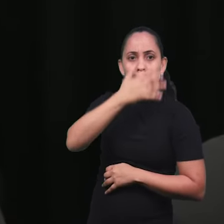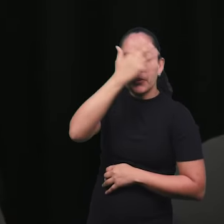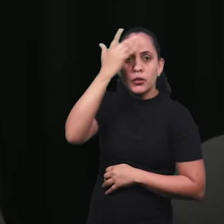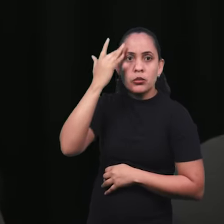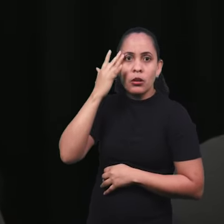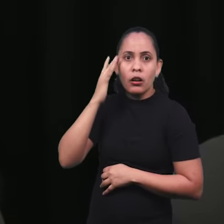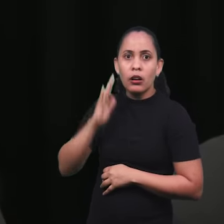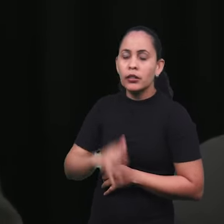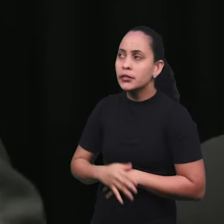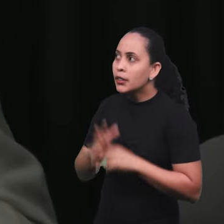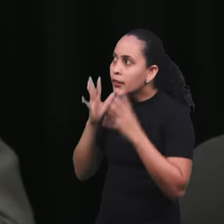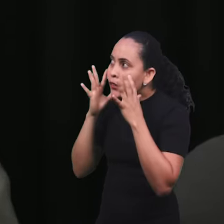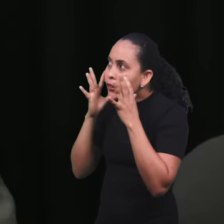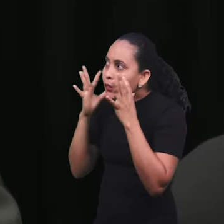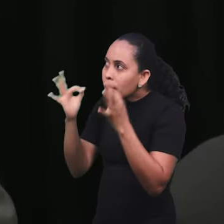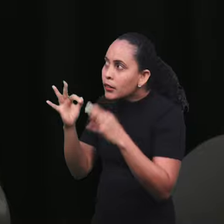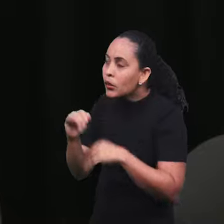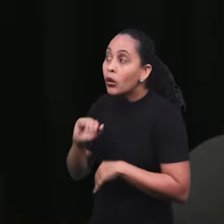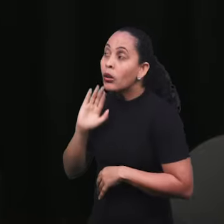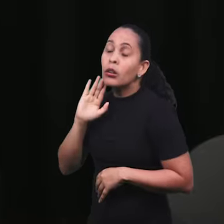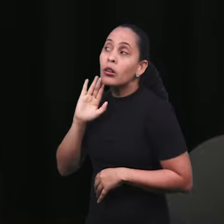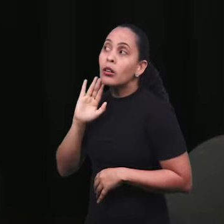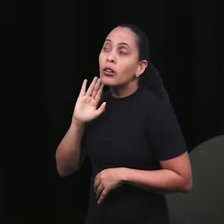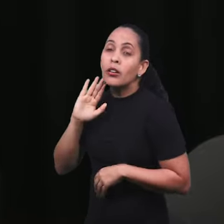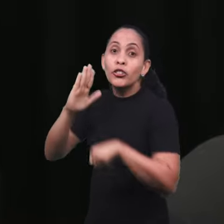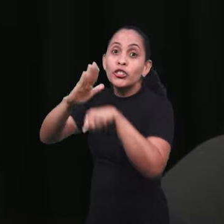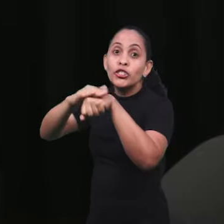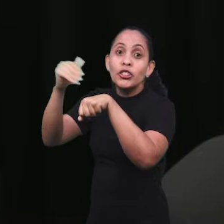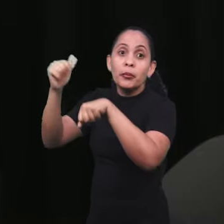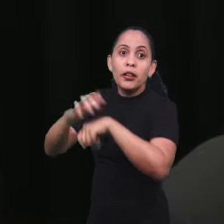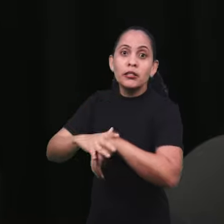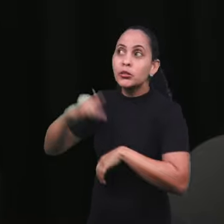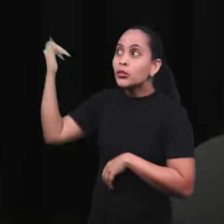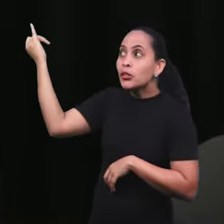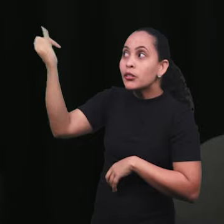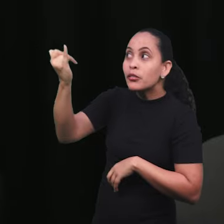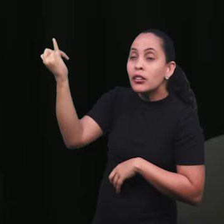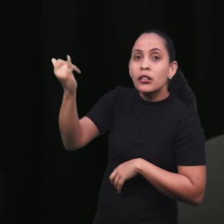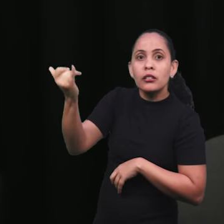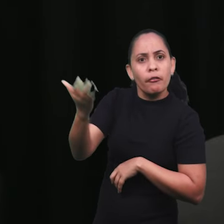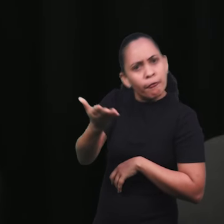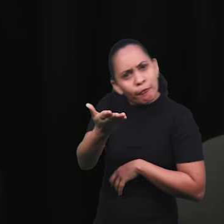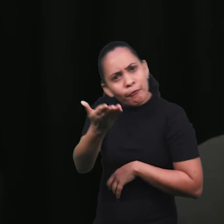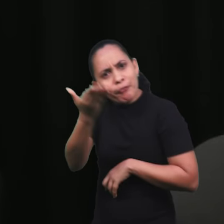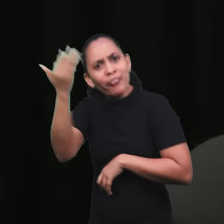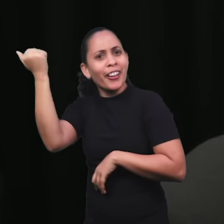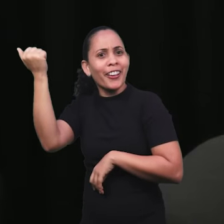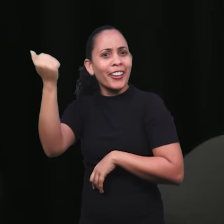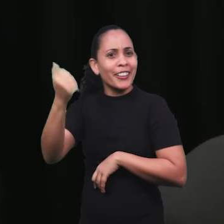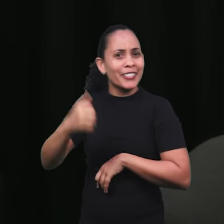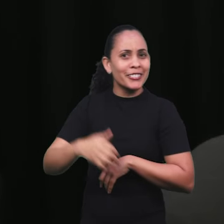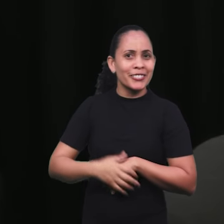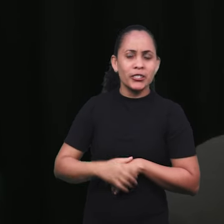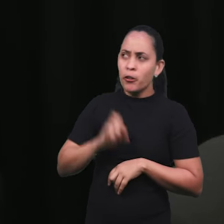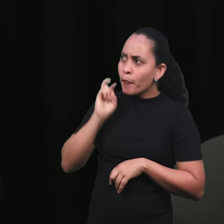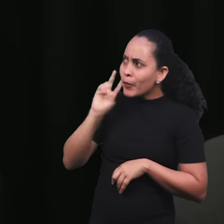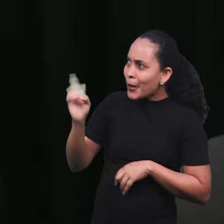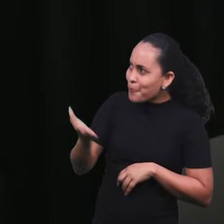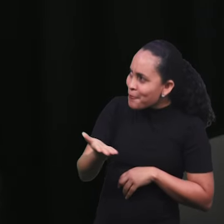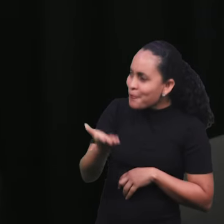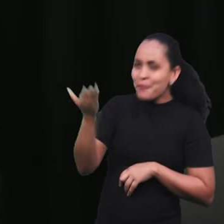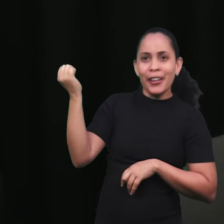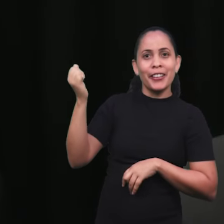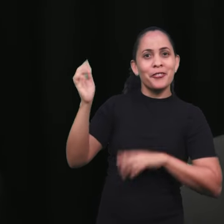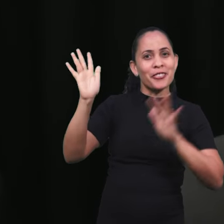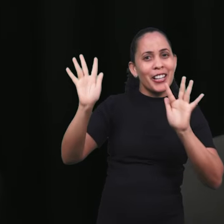que tem ouvidos, ele vai ouvir uma última chamada, uma última palavra do Senhor, que é vem, para encerrar o nosso